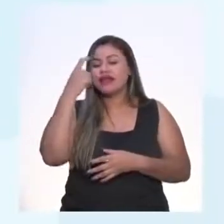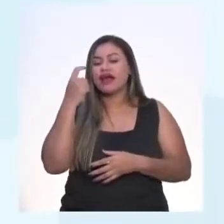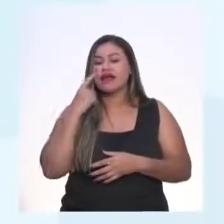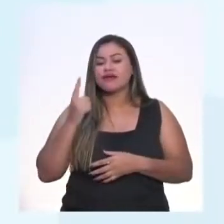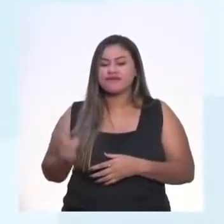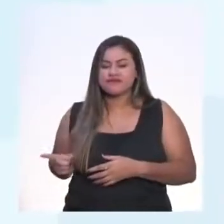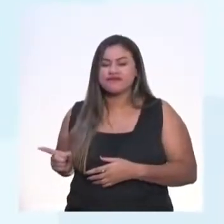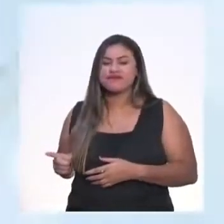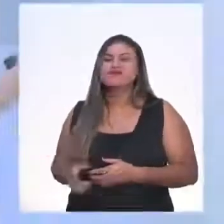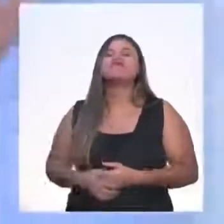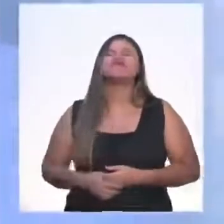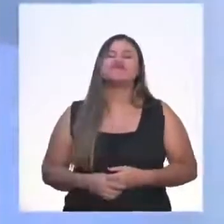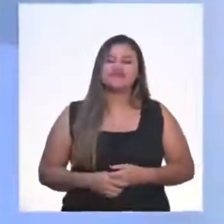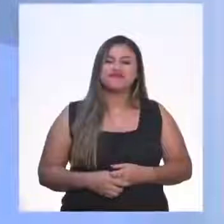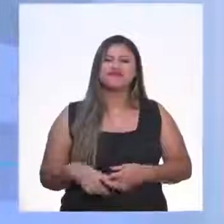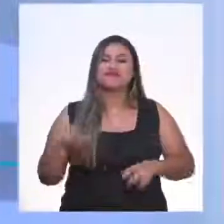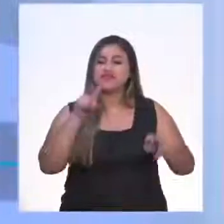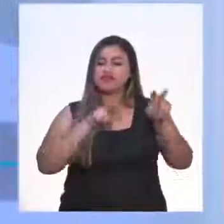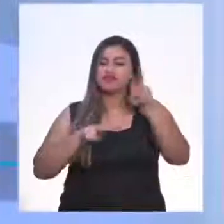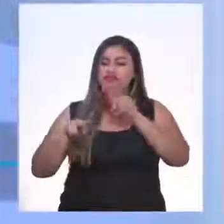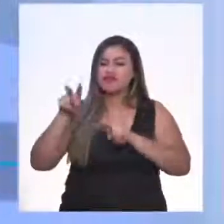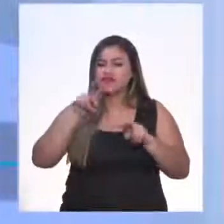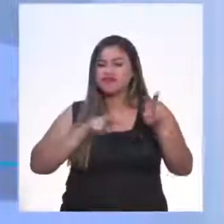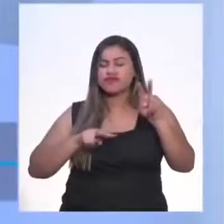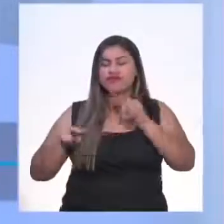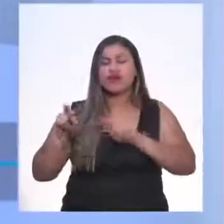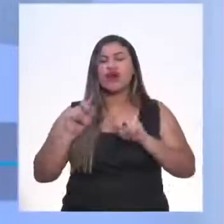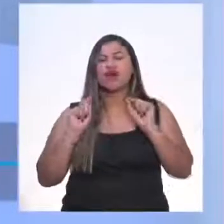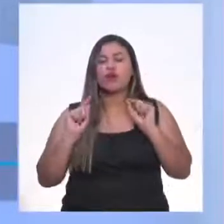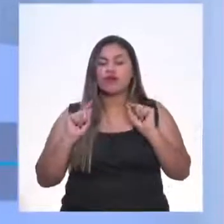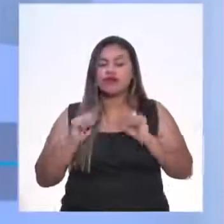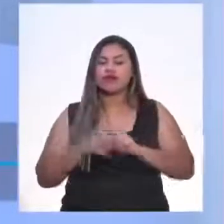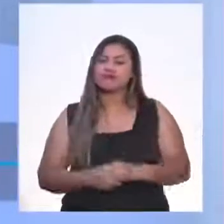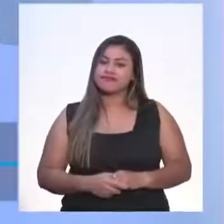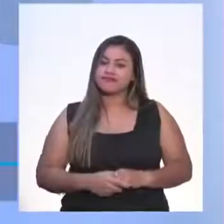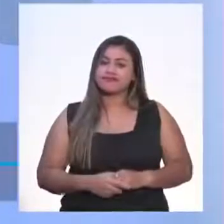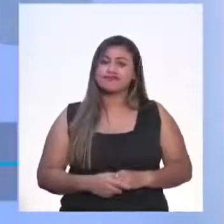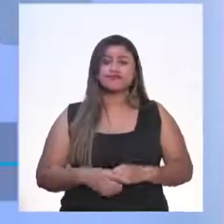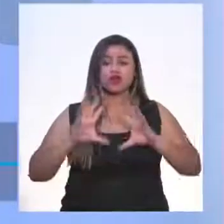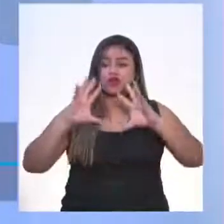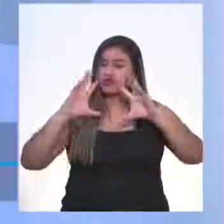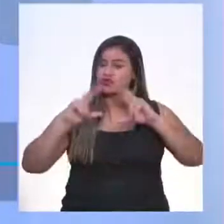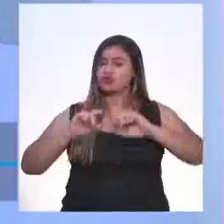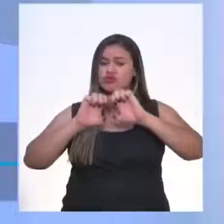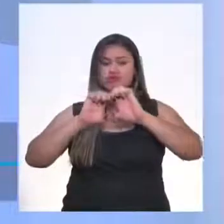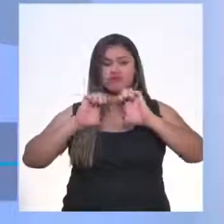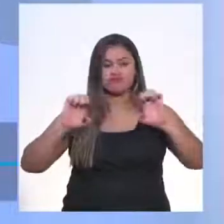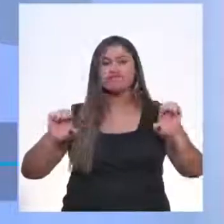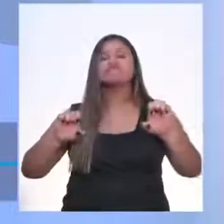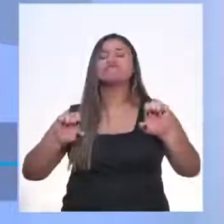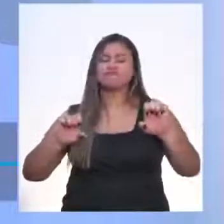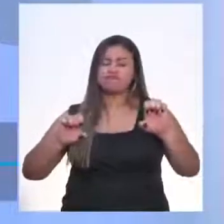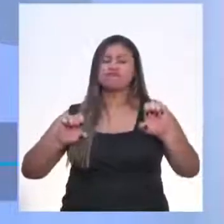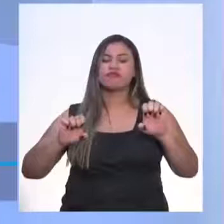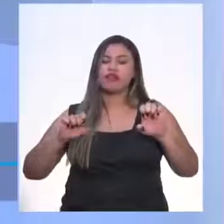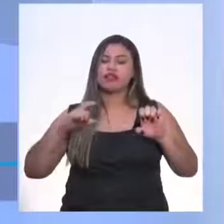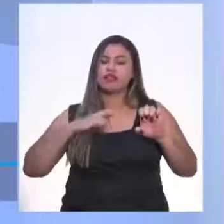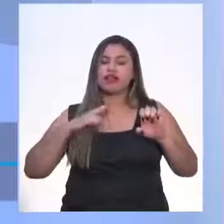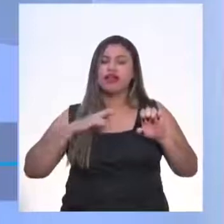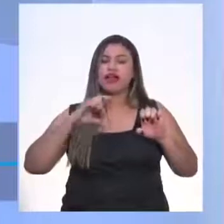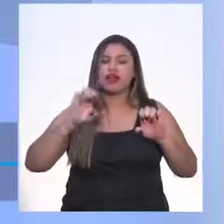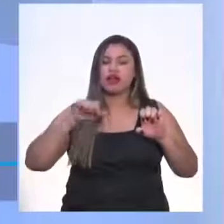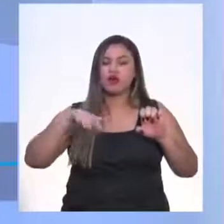né, que vocês observaram, que vocês viram, são equações, né? Então, eu tenho ali as